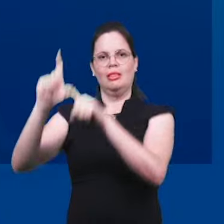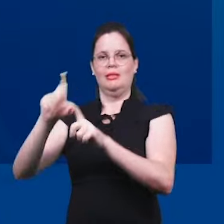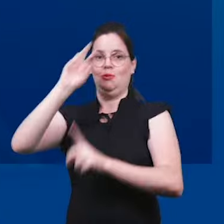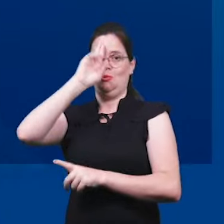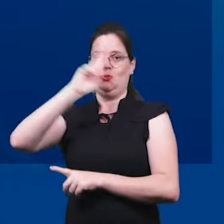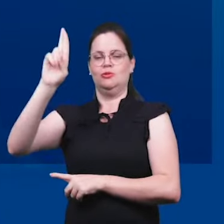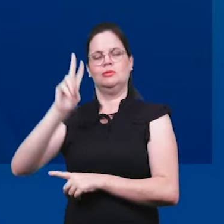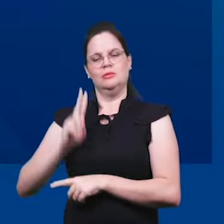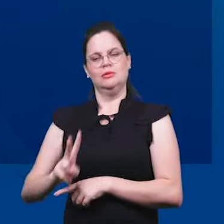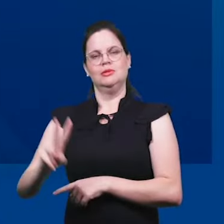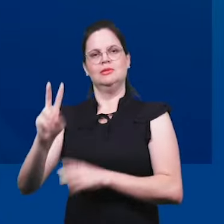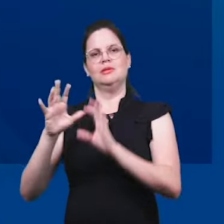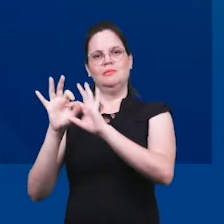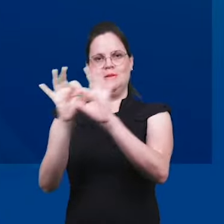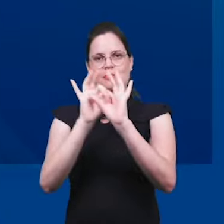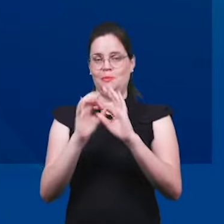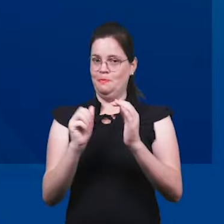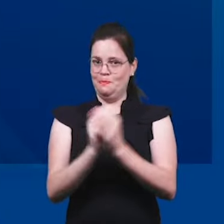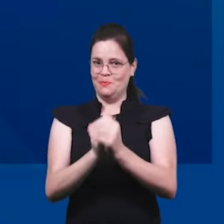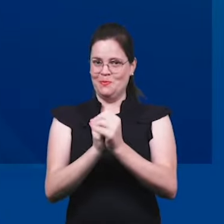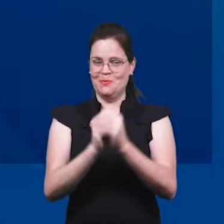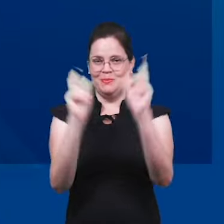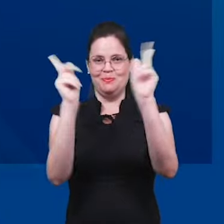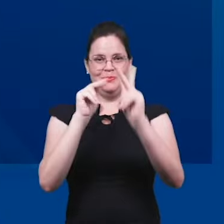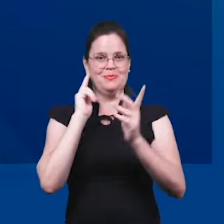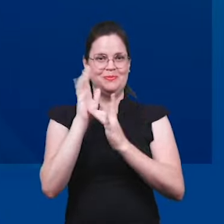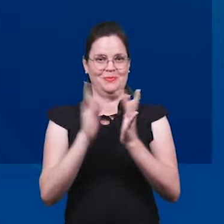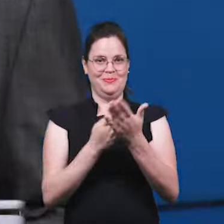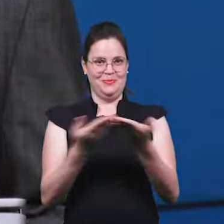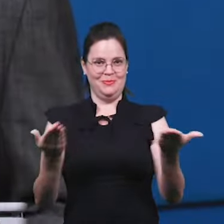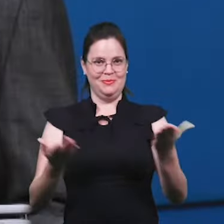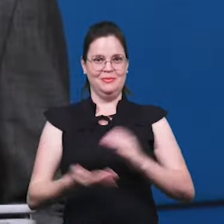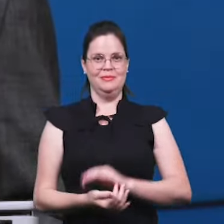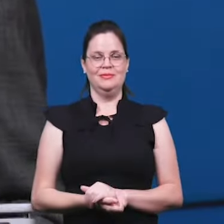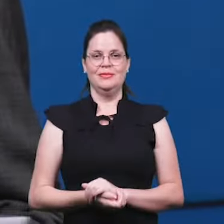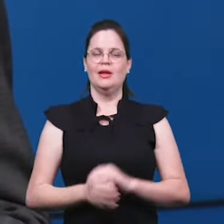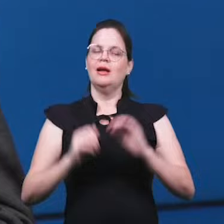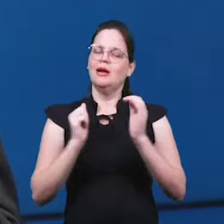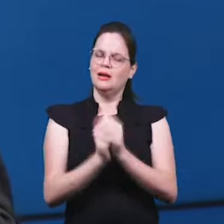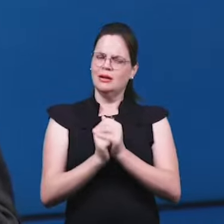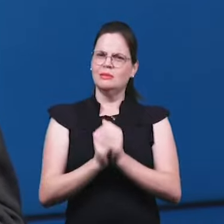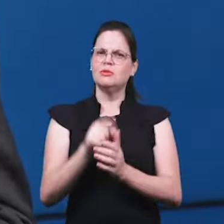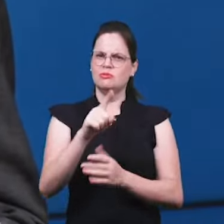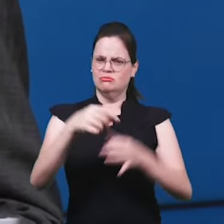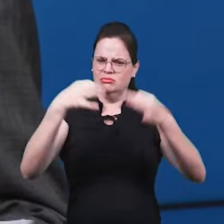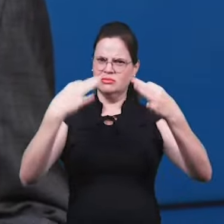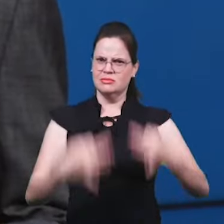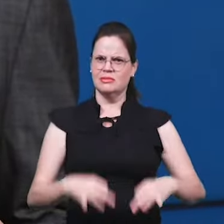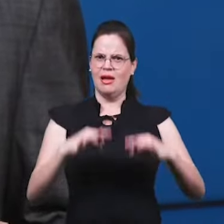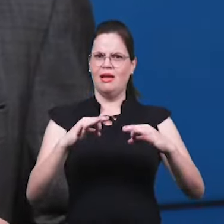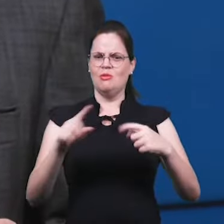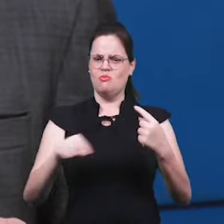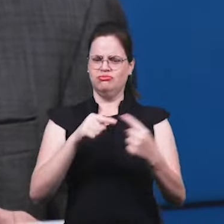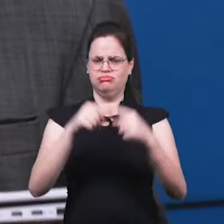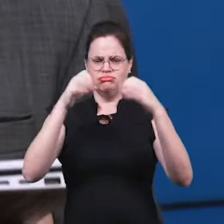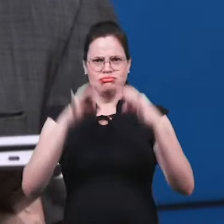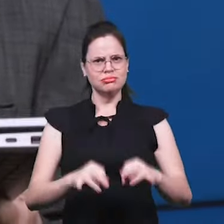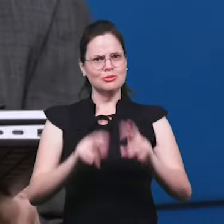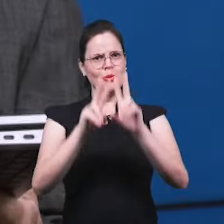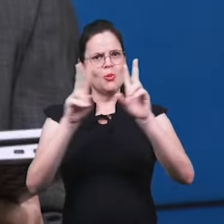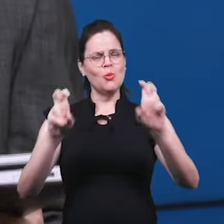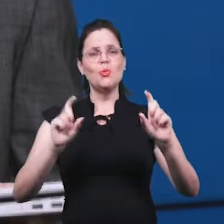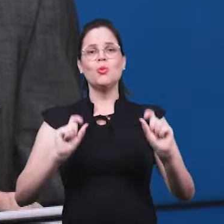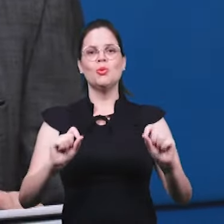em espírito e em verdade. Amém? A paz do Senhor Jesus. Amém, Ana Paula, você foi em cima do assunto, porque